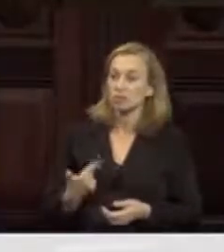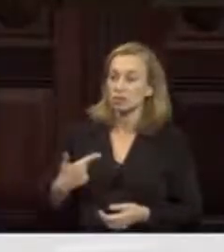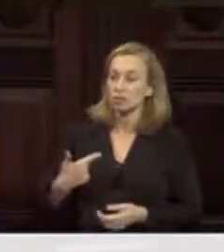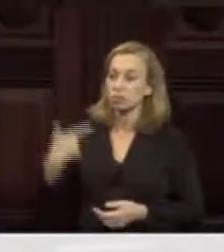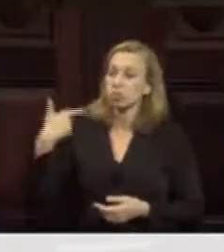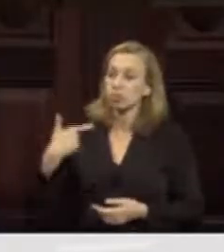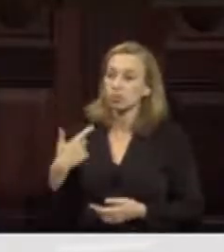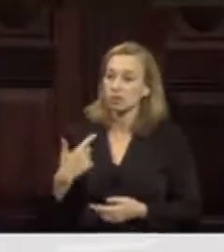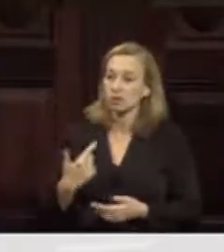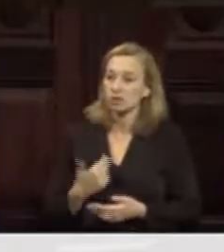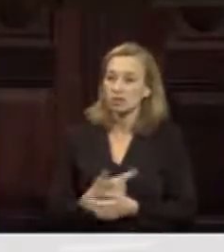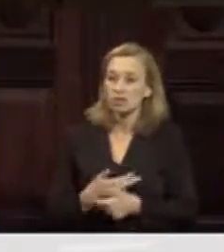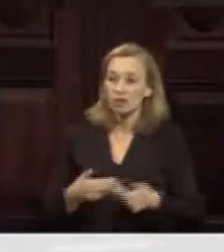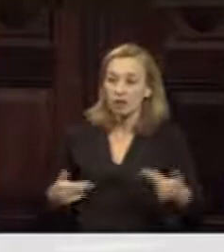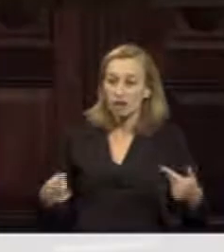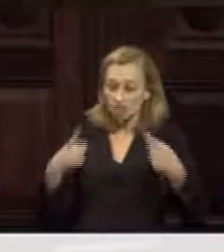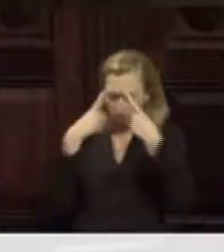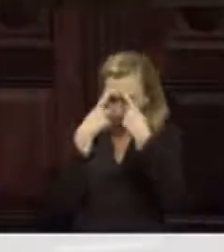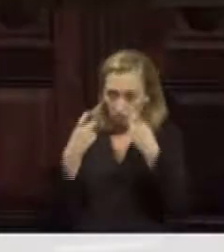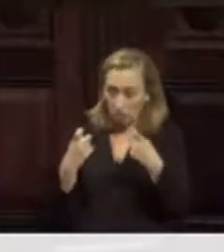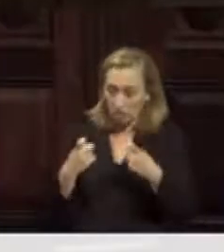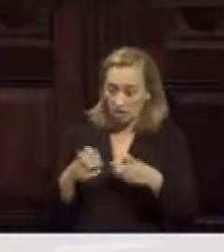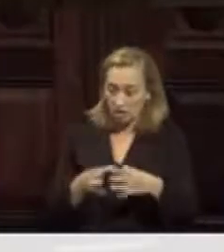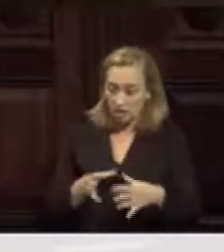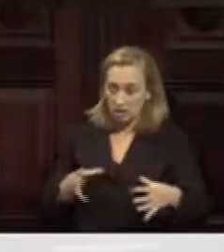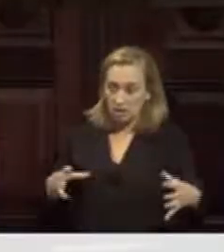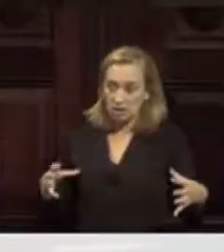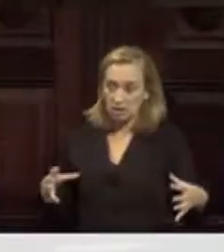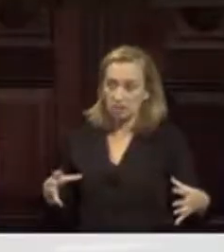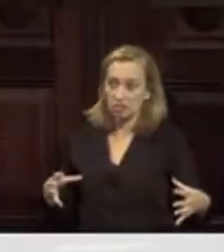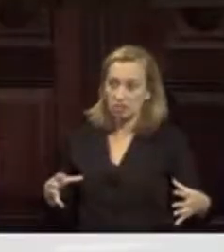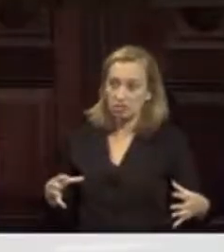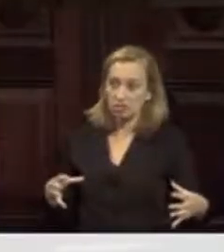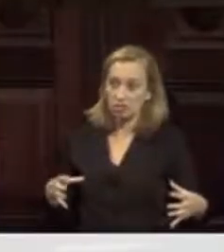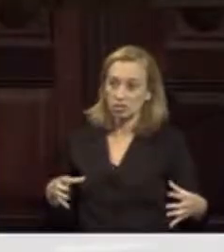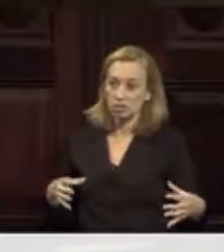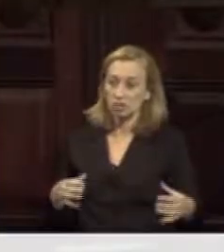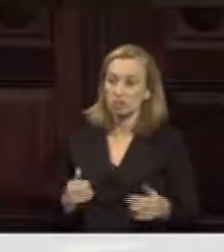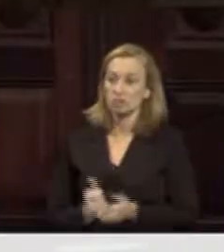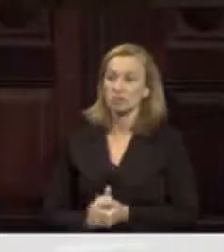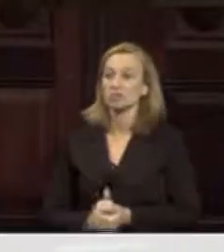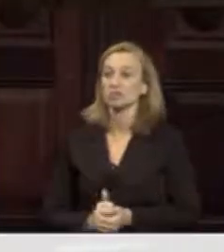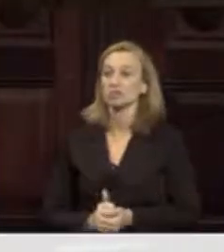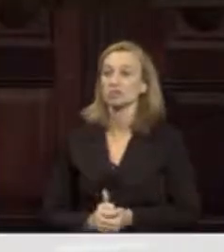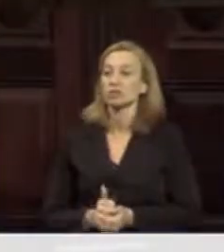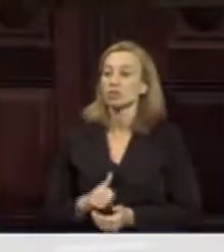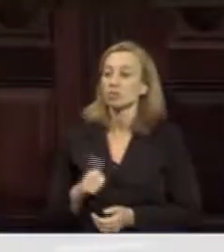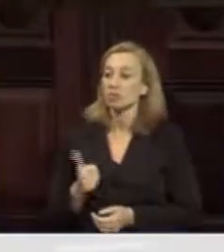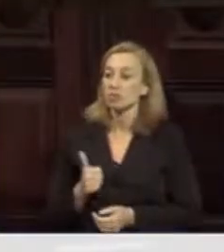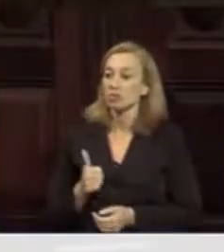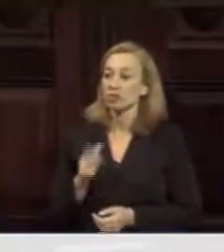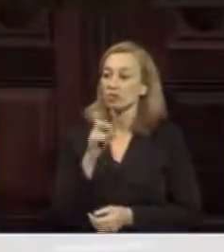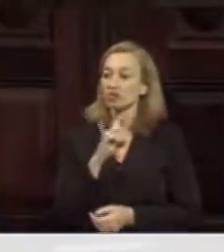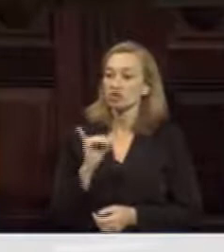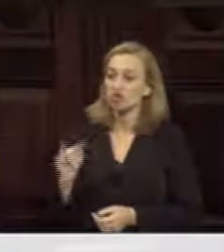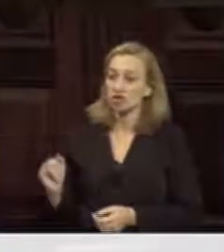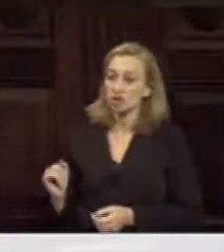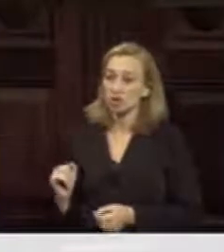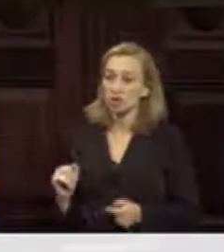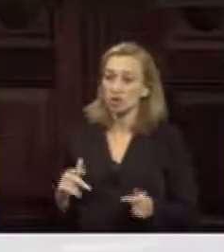o Estado do Rio de Janeiro, cresceram durante o primeiro mês da intervenção. E não poderia